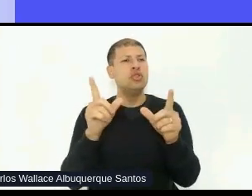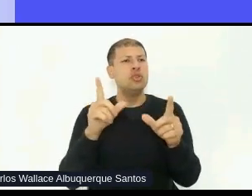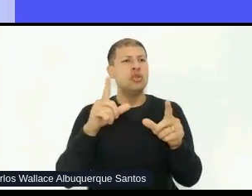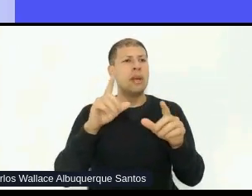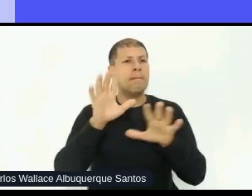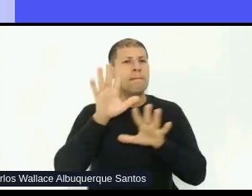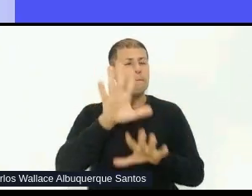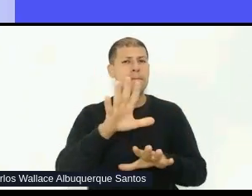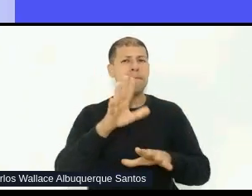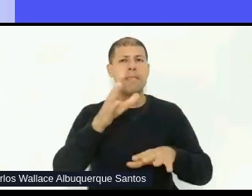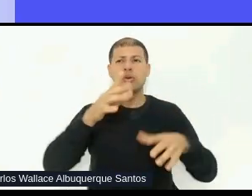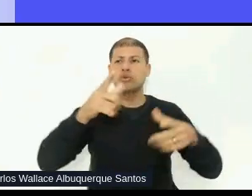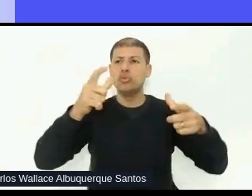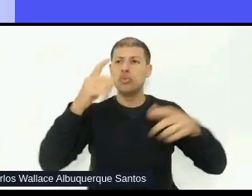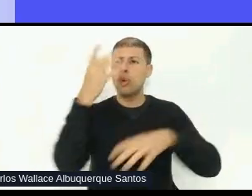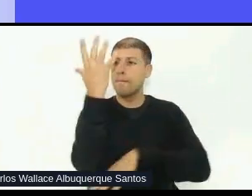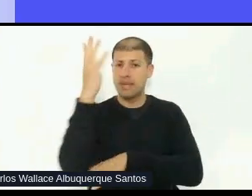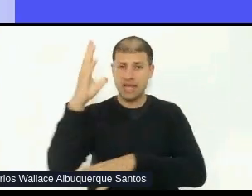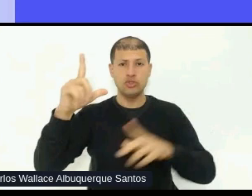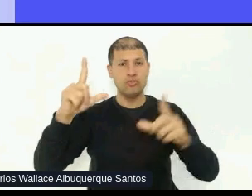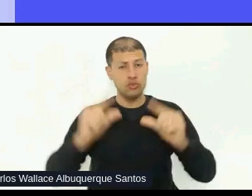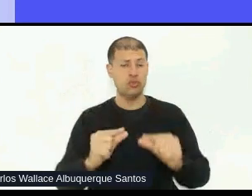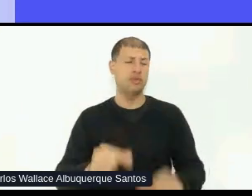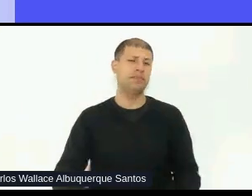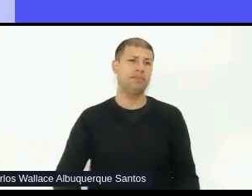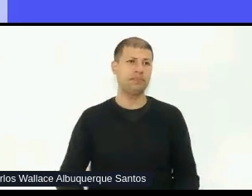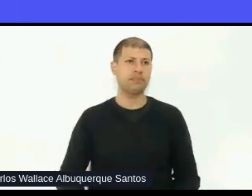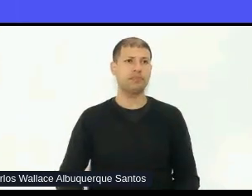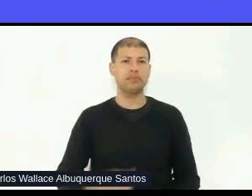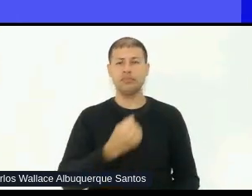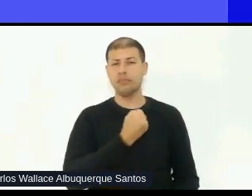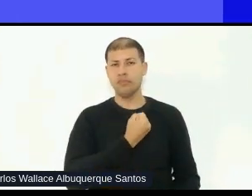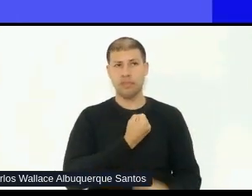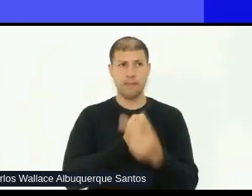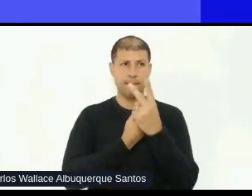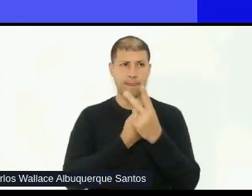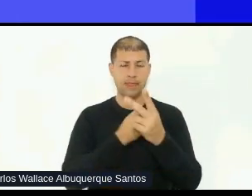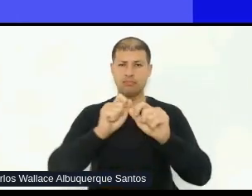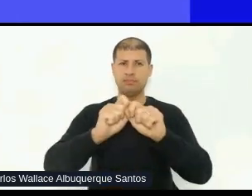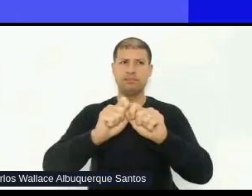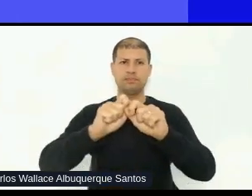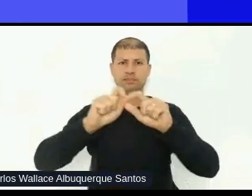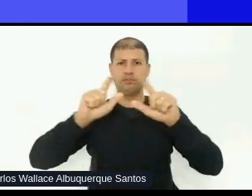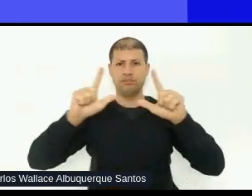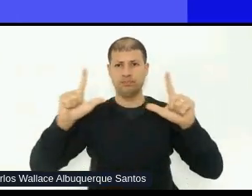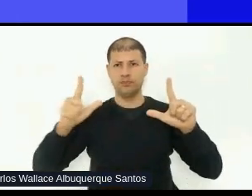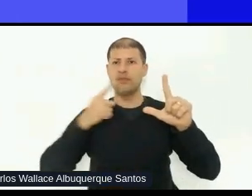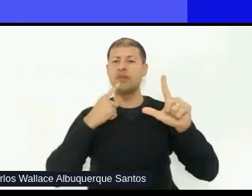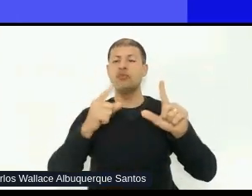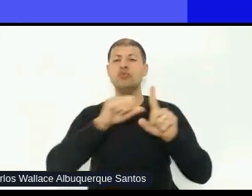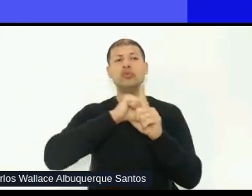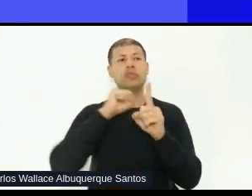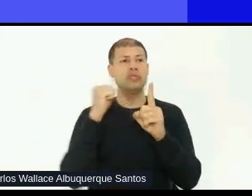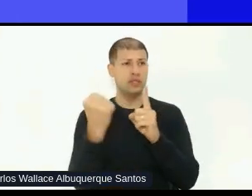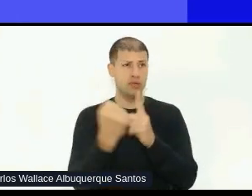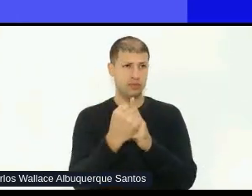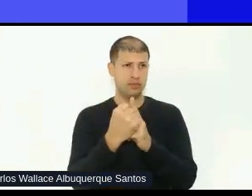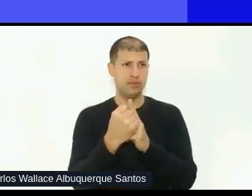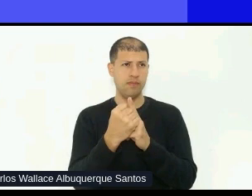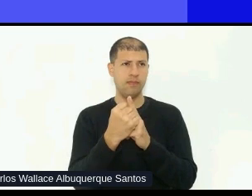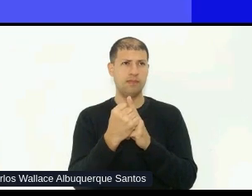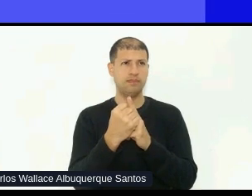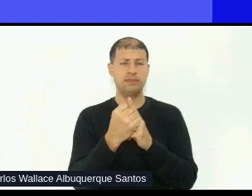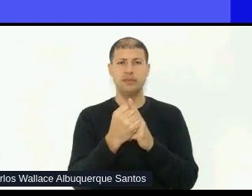tem hoje. Tá? E no número 2, aproximando aqui a parte social, tá? Que é o segundo